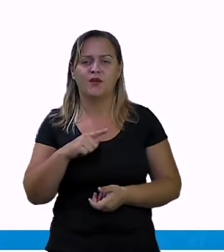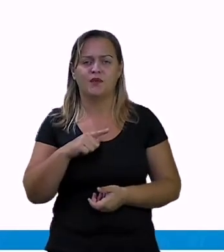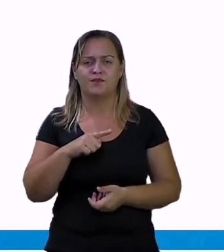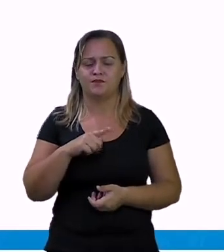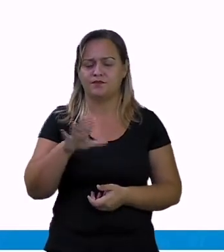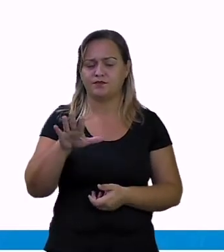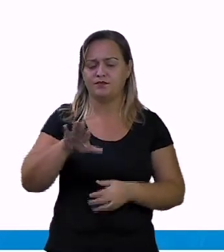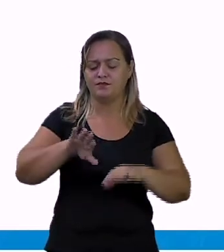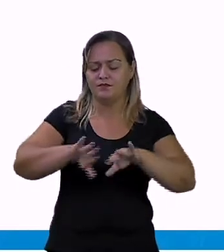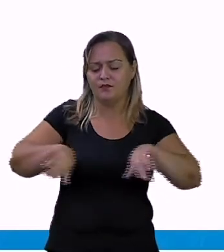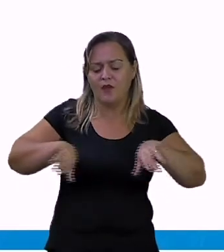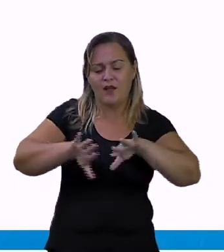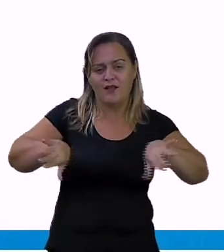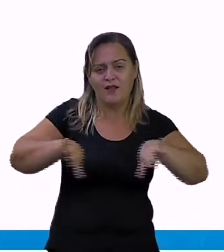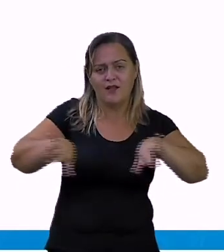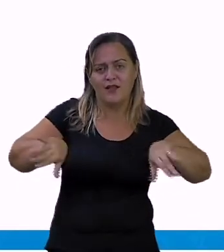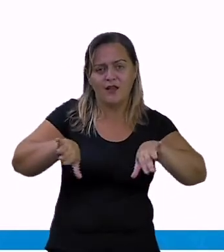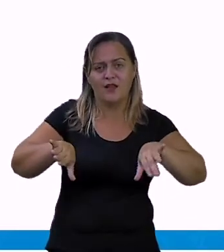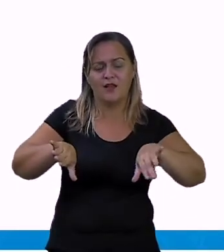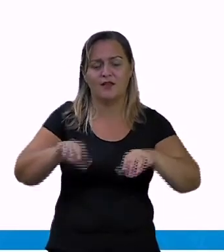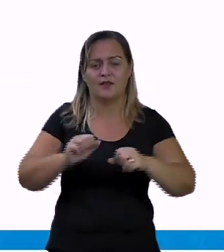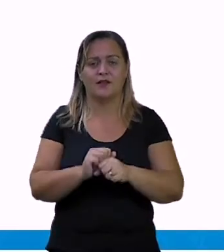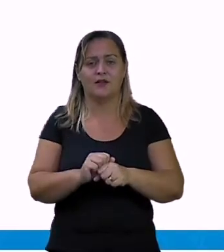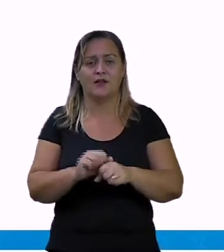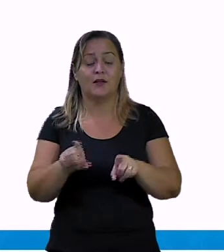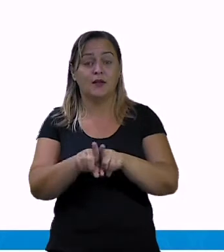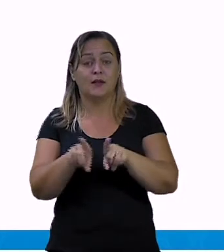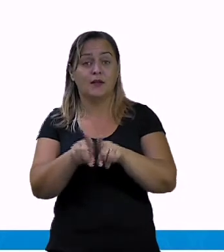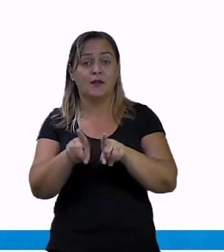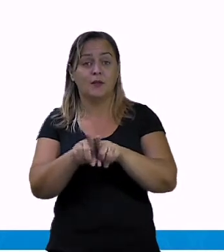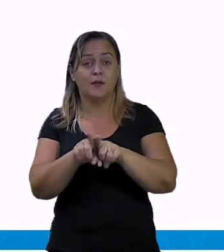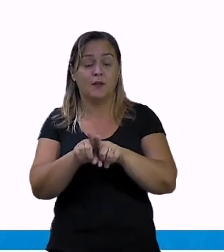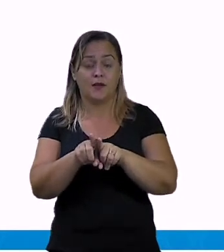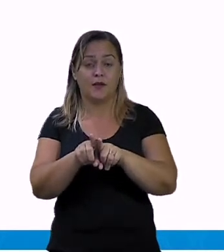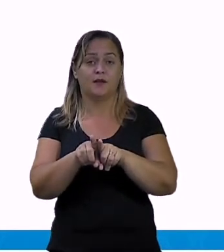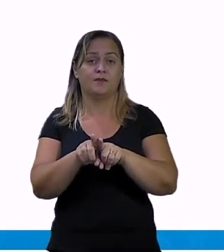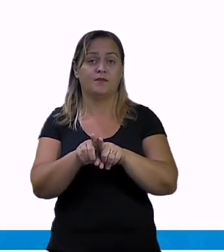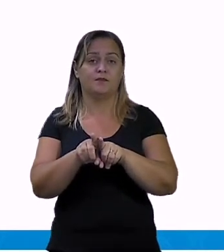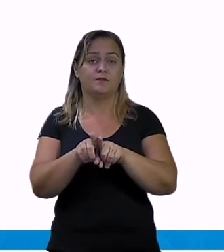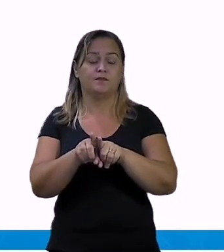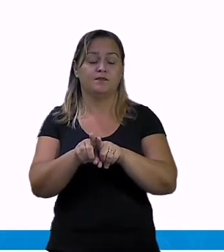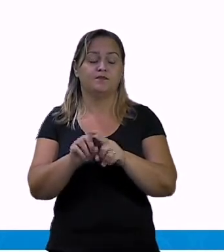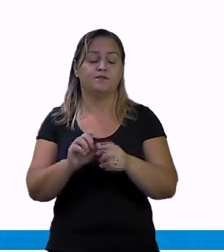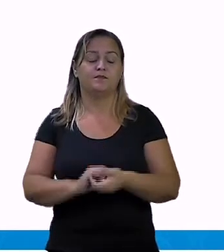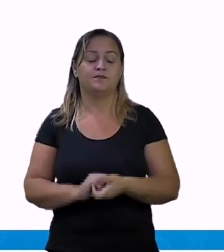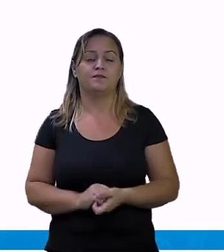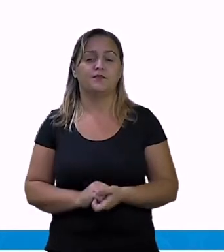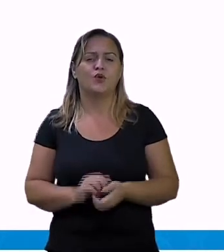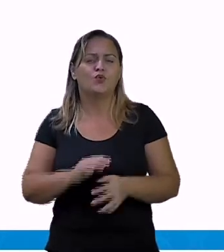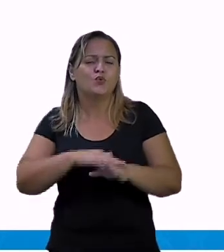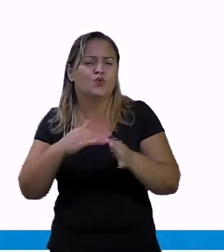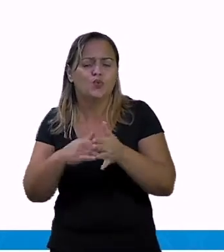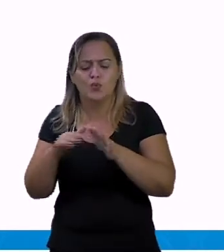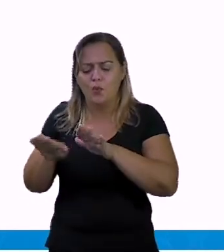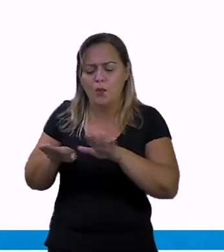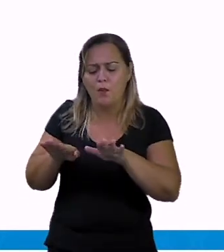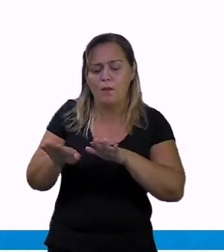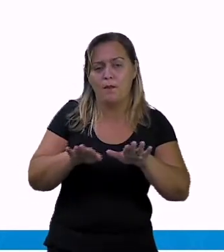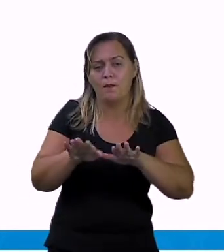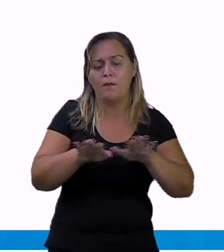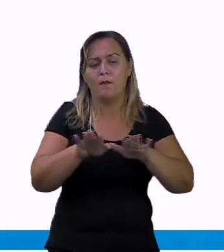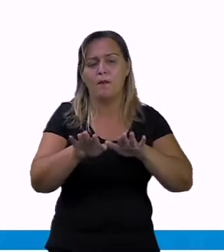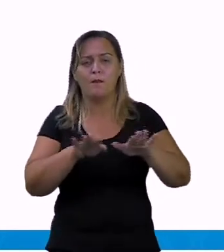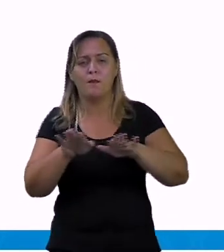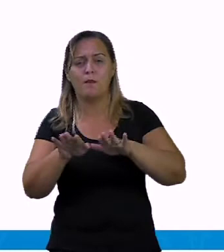Então, todo este movimento que o peixe faz está relacionado às